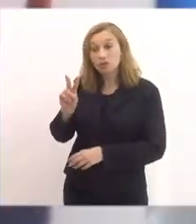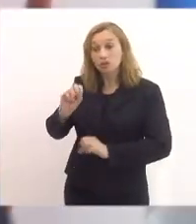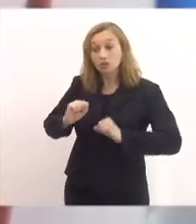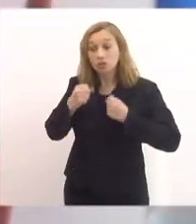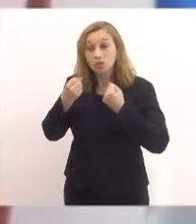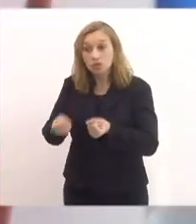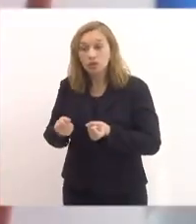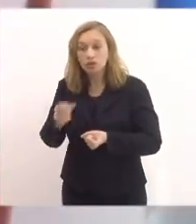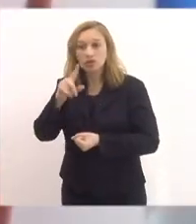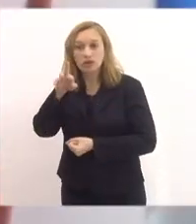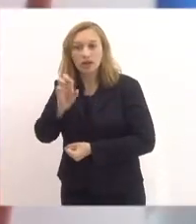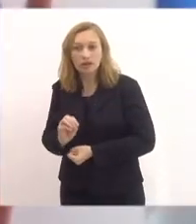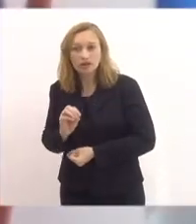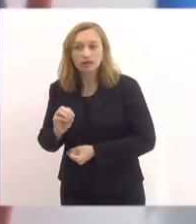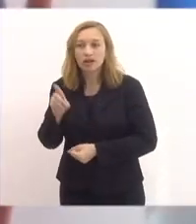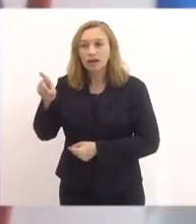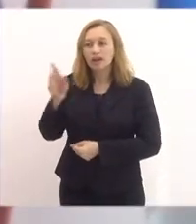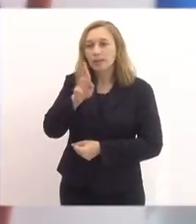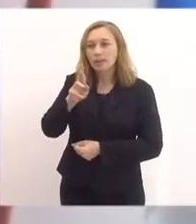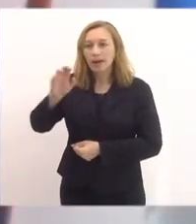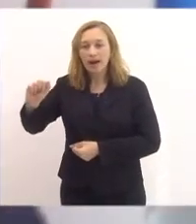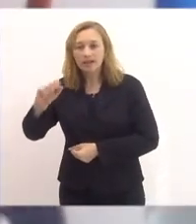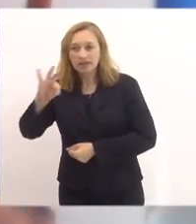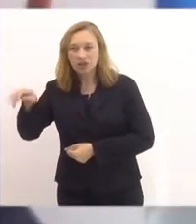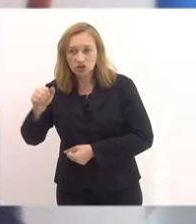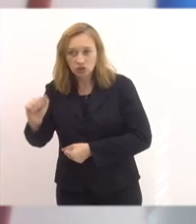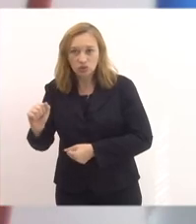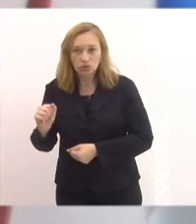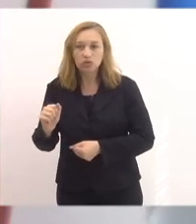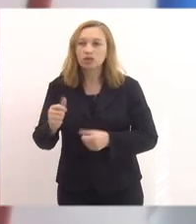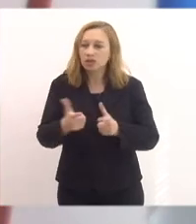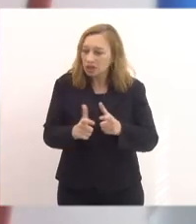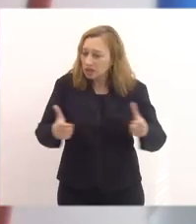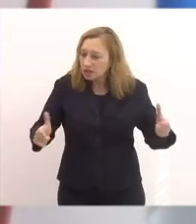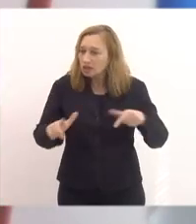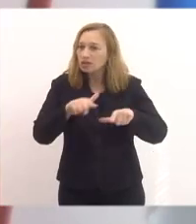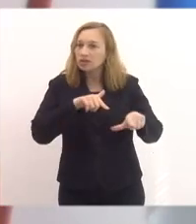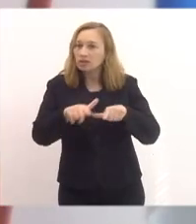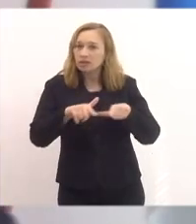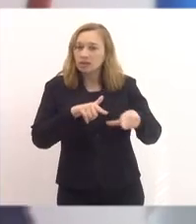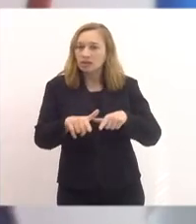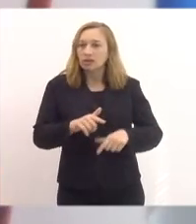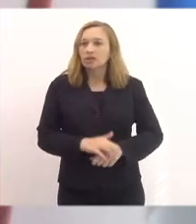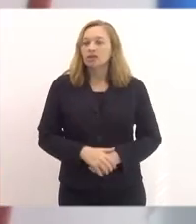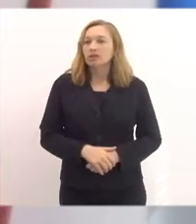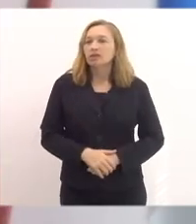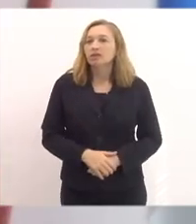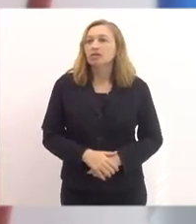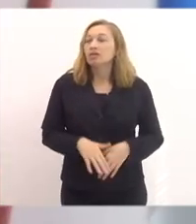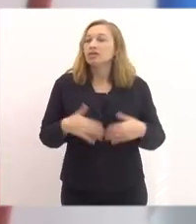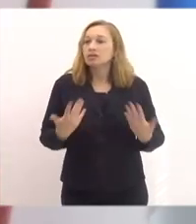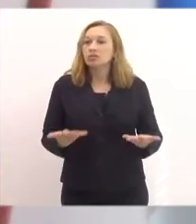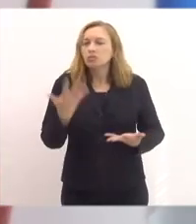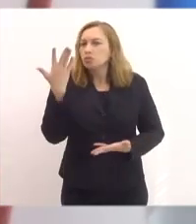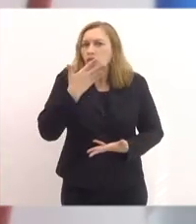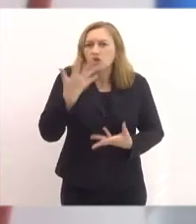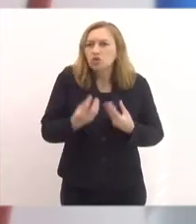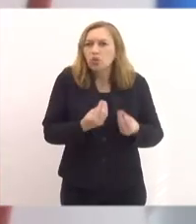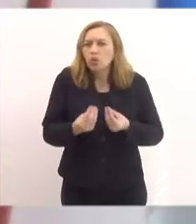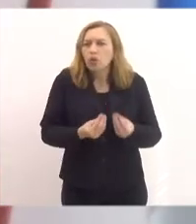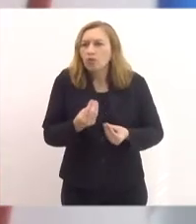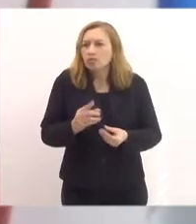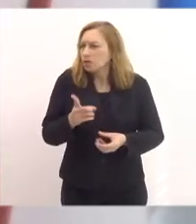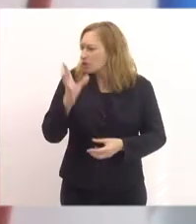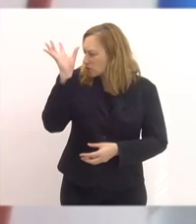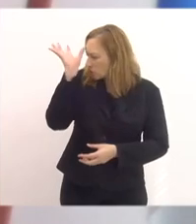do salva-mar na Barra da Tijuca, na ampliação do trabalho, na compra de aeronaves. Então, não vejo lógica da gente não resolver